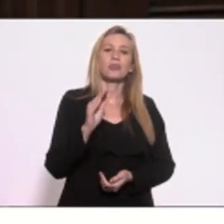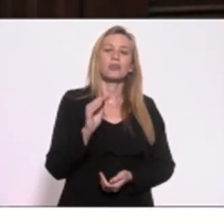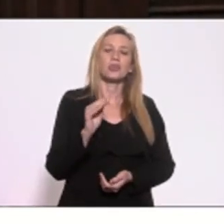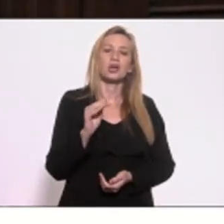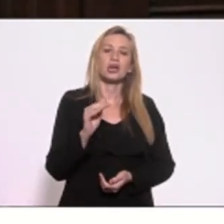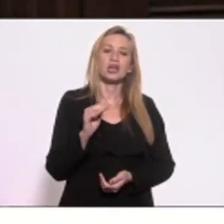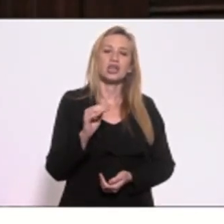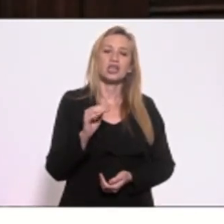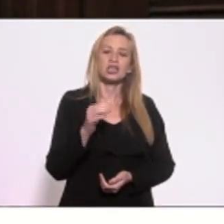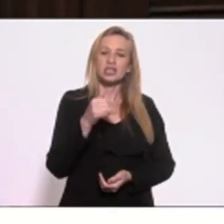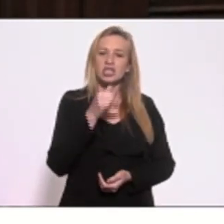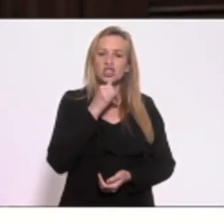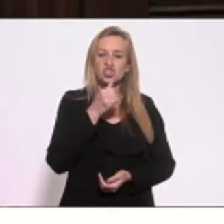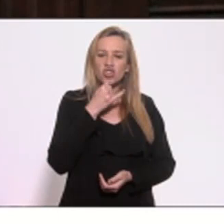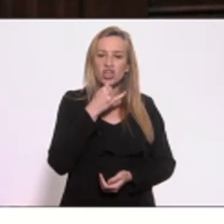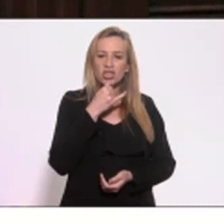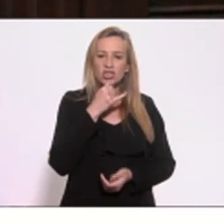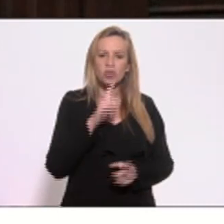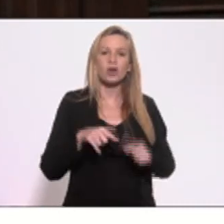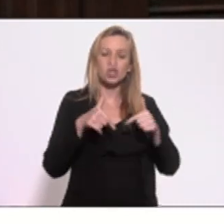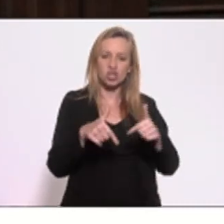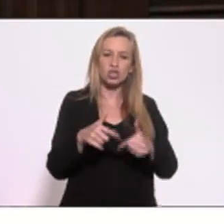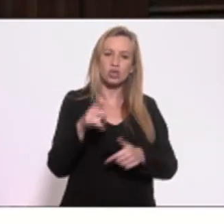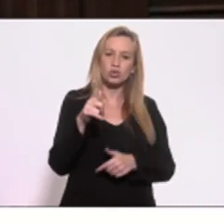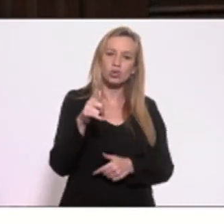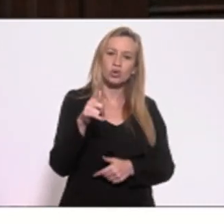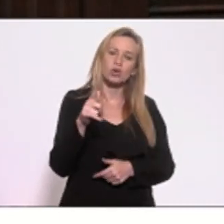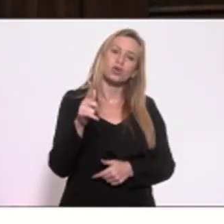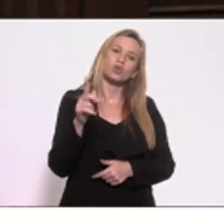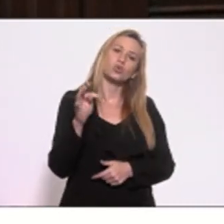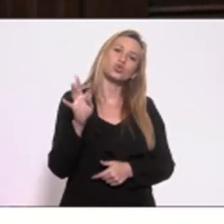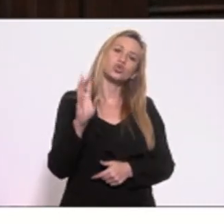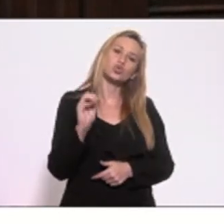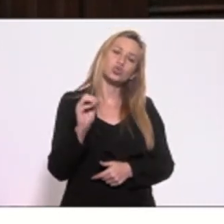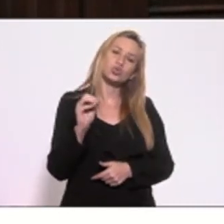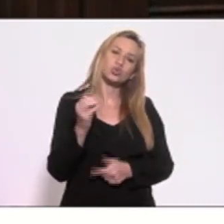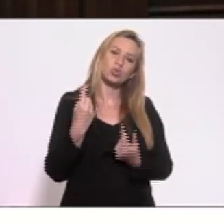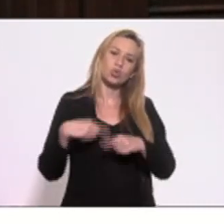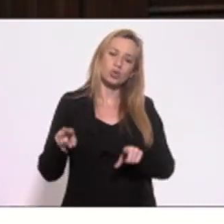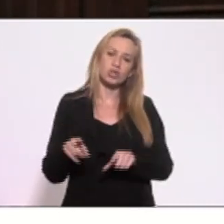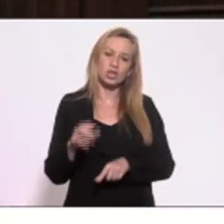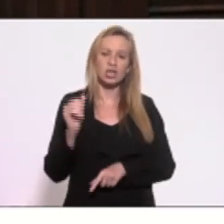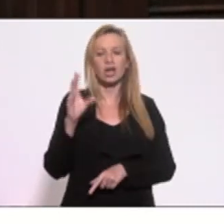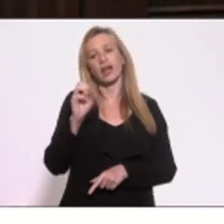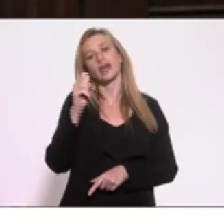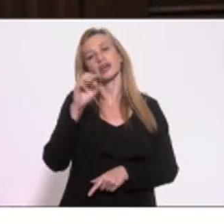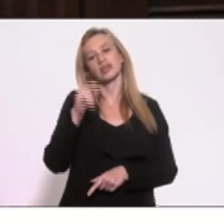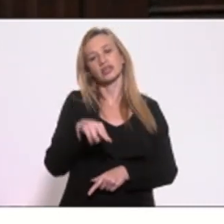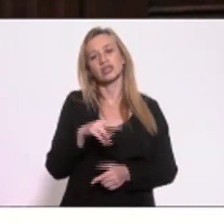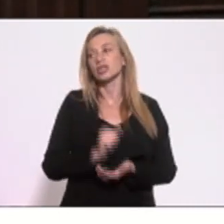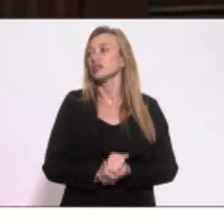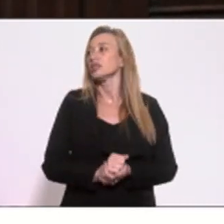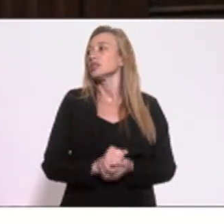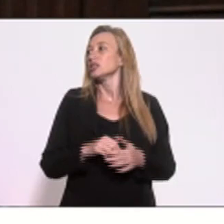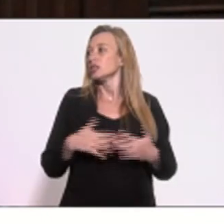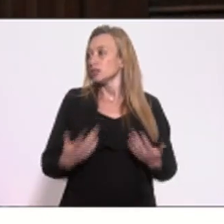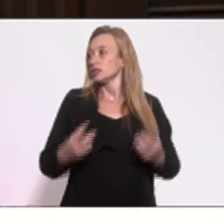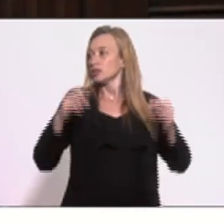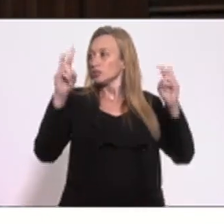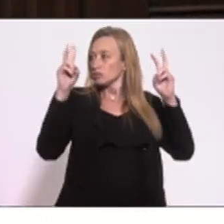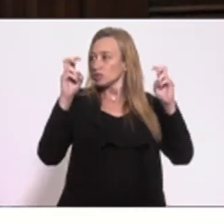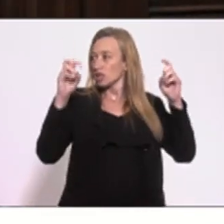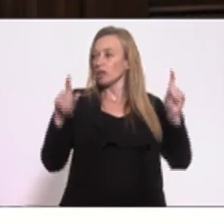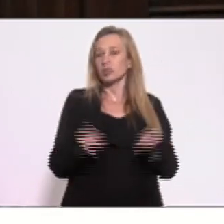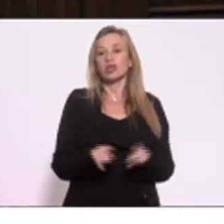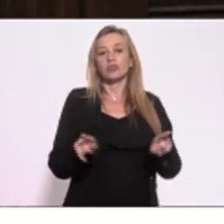covarde atuação do senhor Augusto Nunes contra Glenn. E aí, senhor presidente, um tema que também me